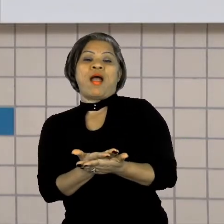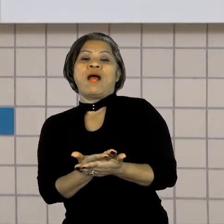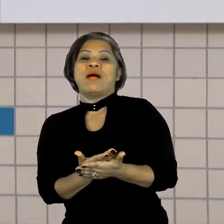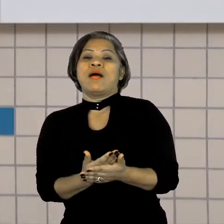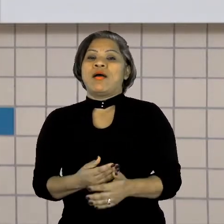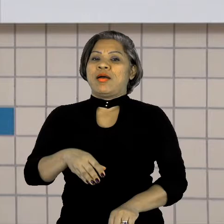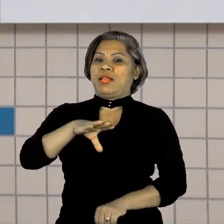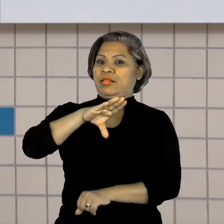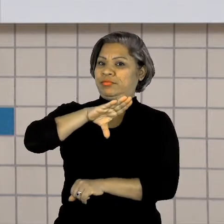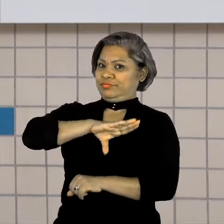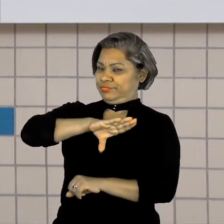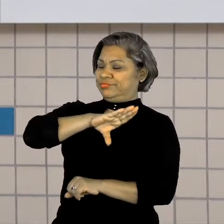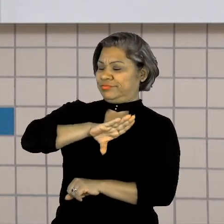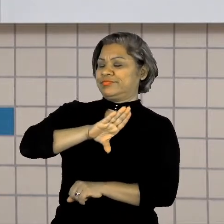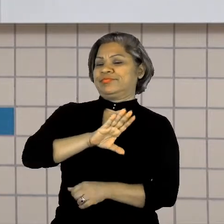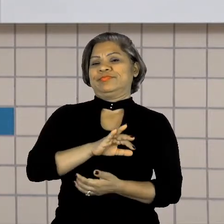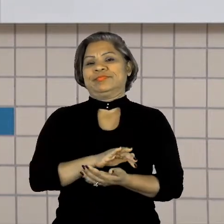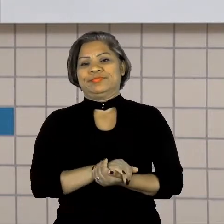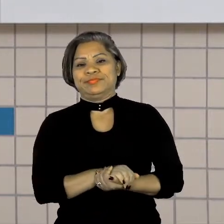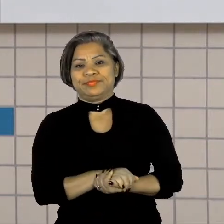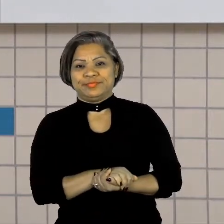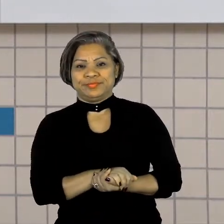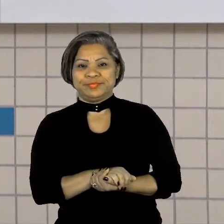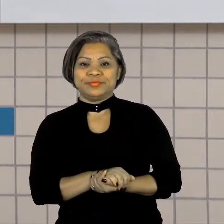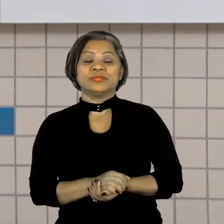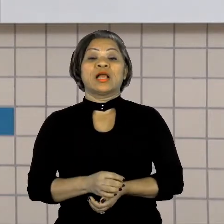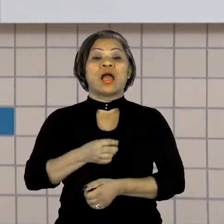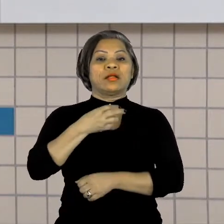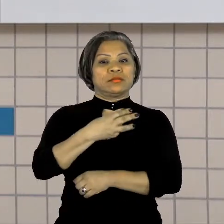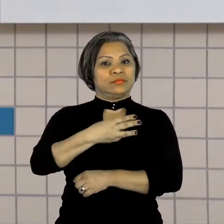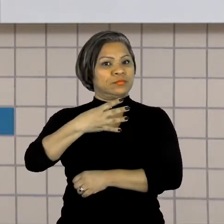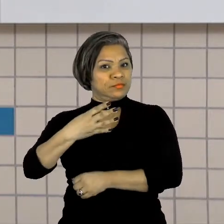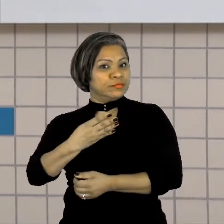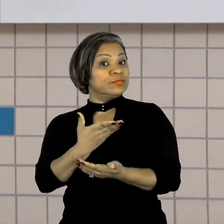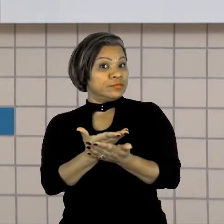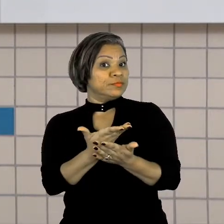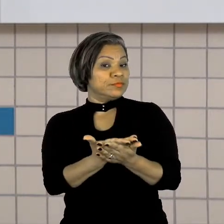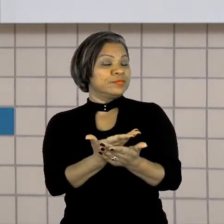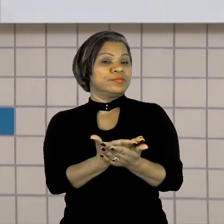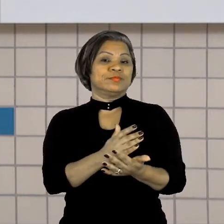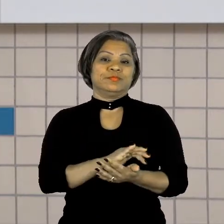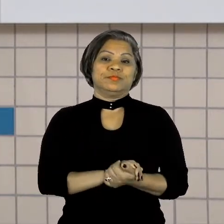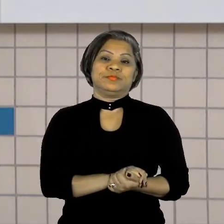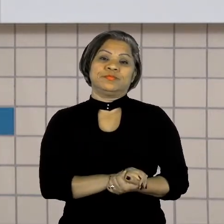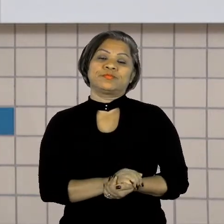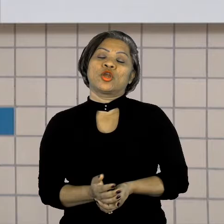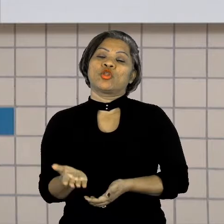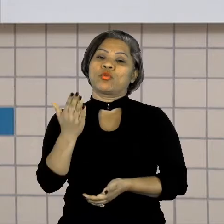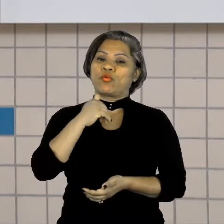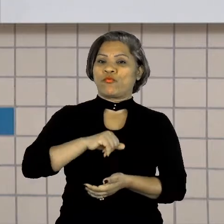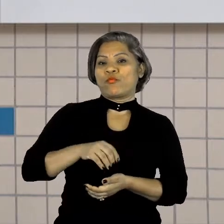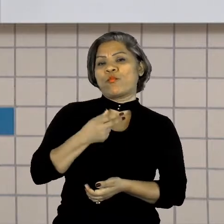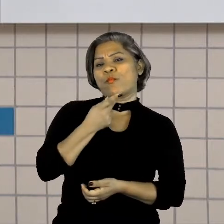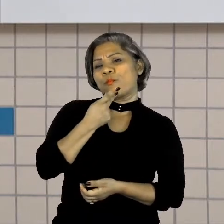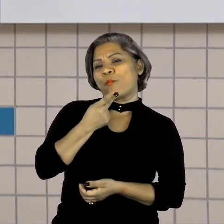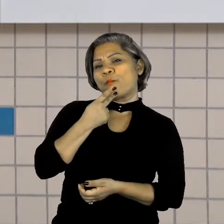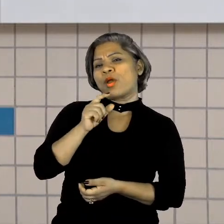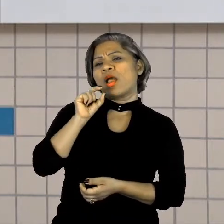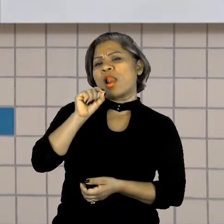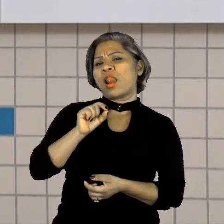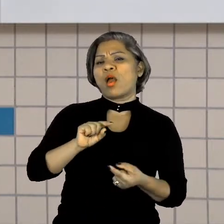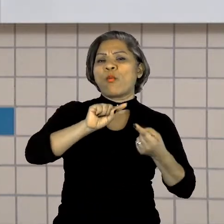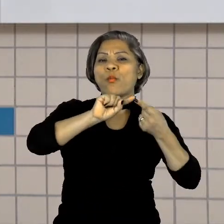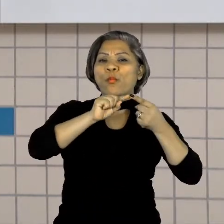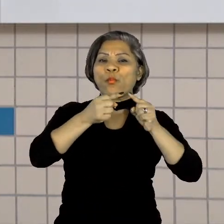língua portuguesa, a nossa 34ª aula. E nós vamos falar hoje sobre a